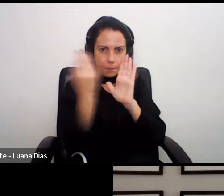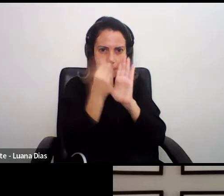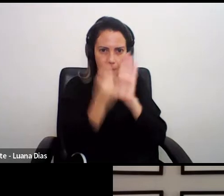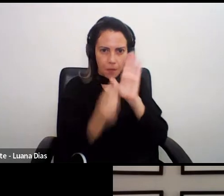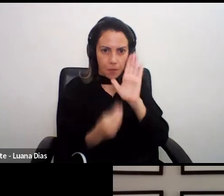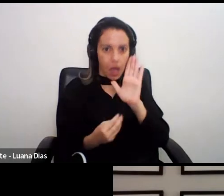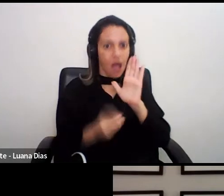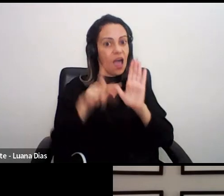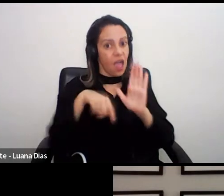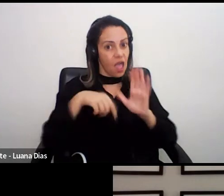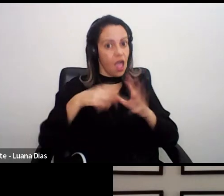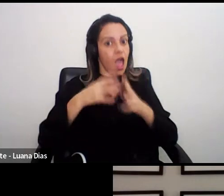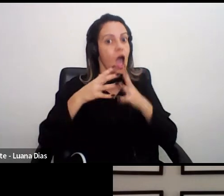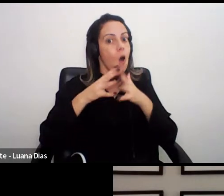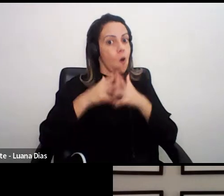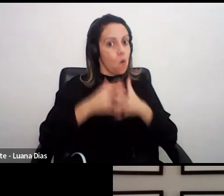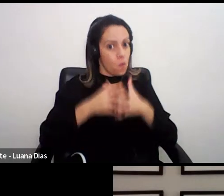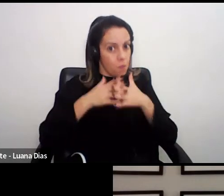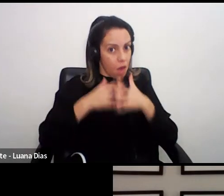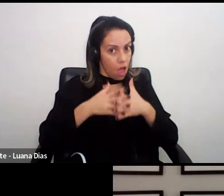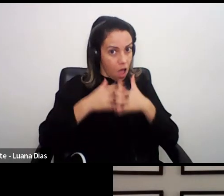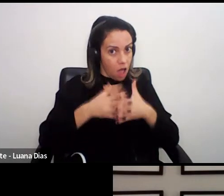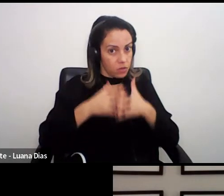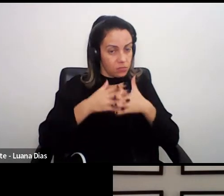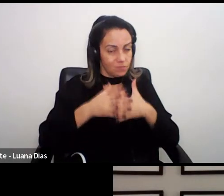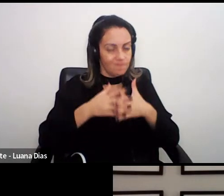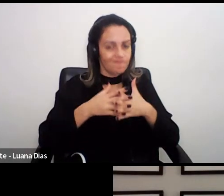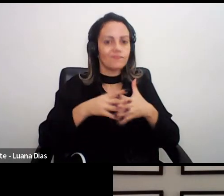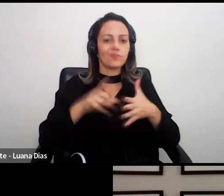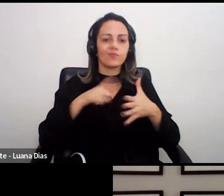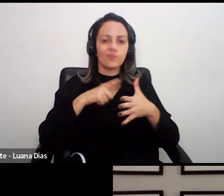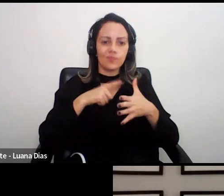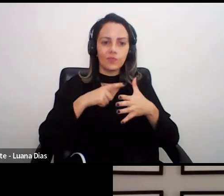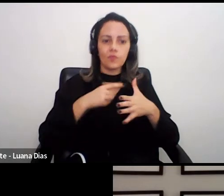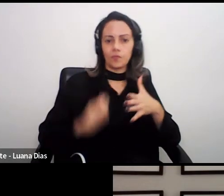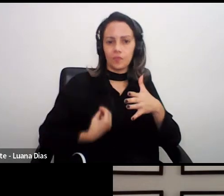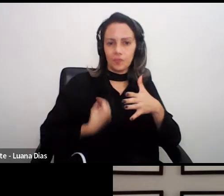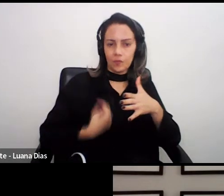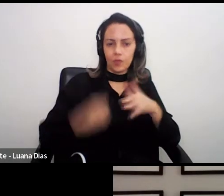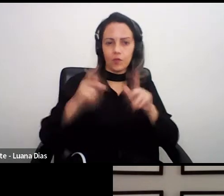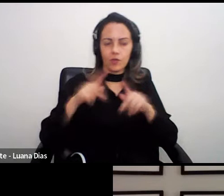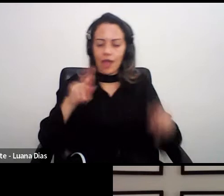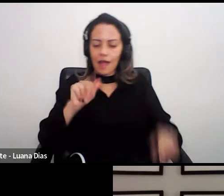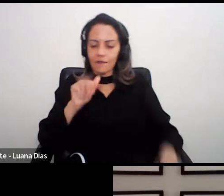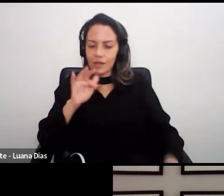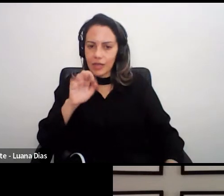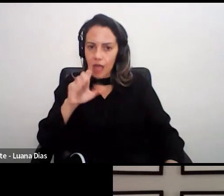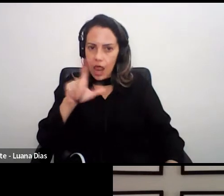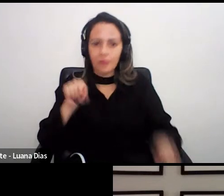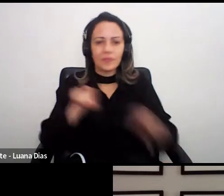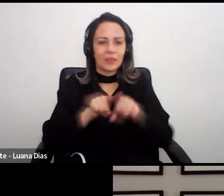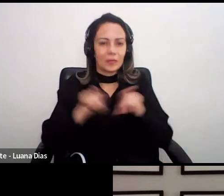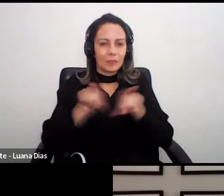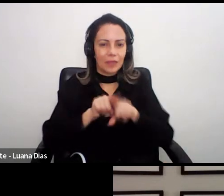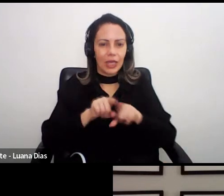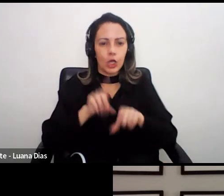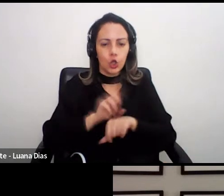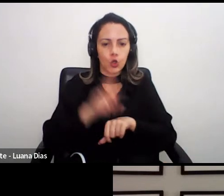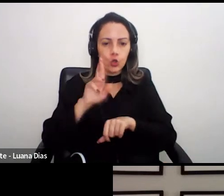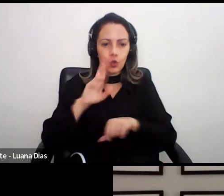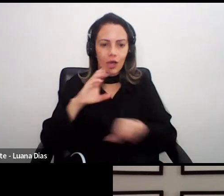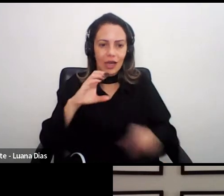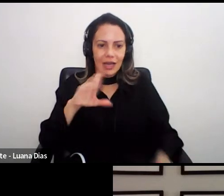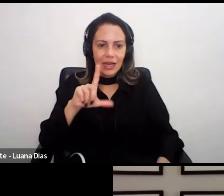E contamos aí com a colaboração não só da professora Rafaela, mas também do professor doutor Clécio Moura,